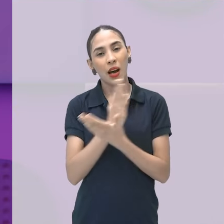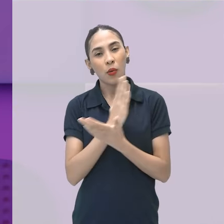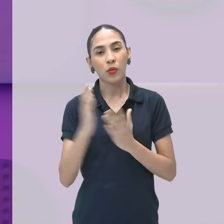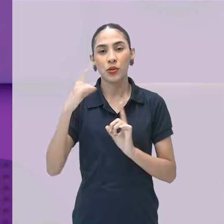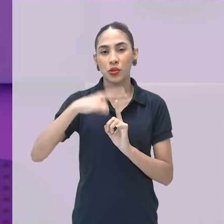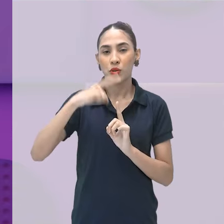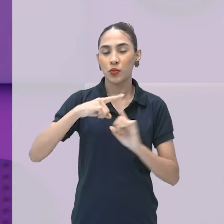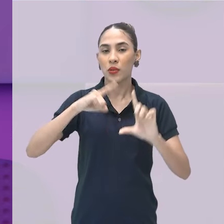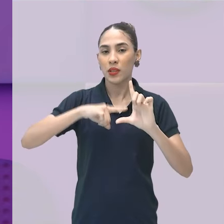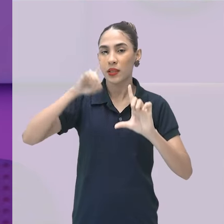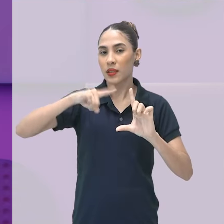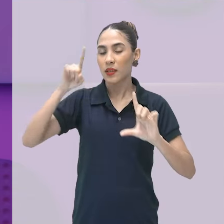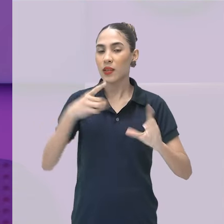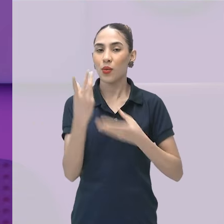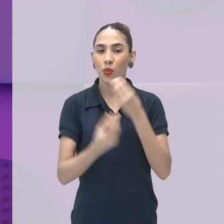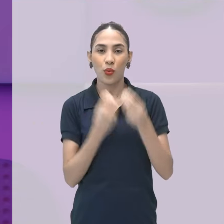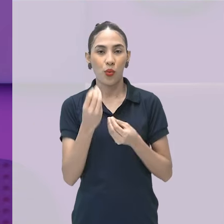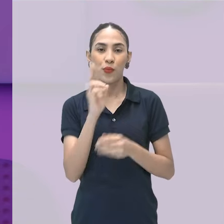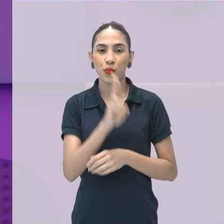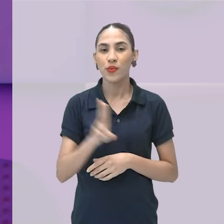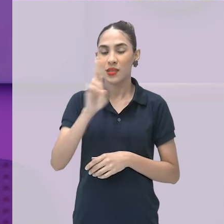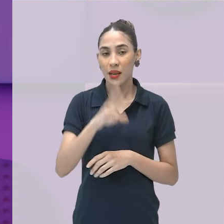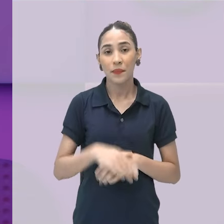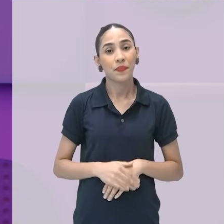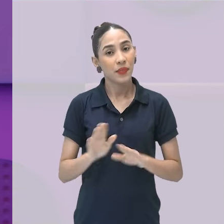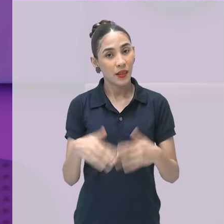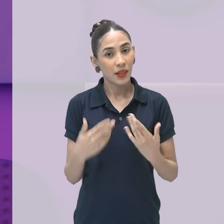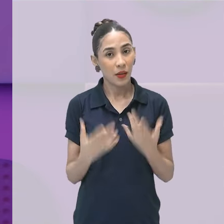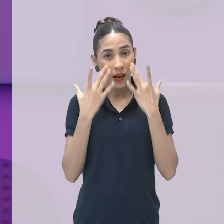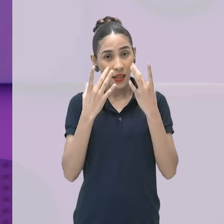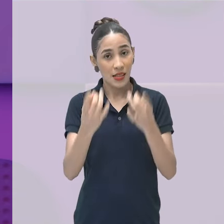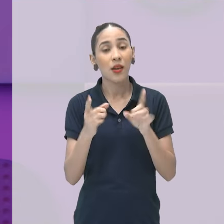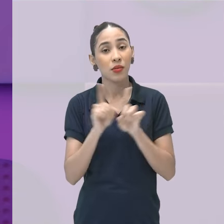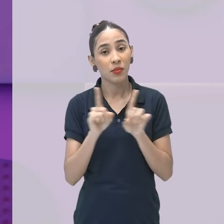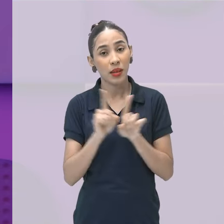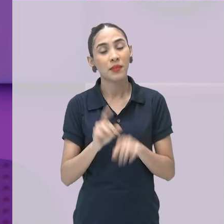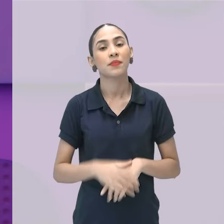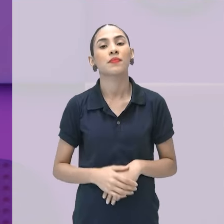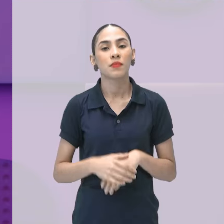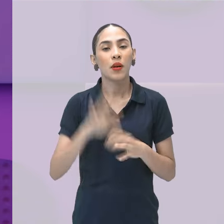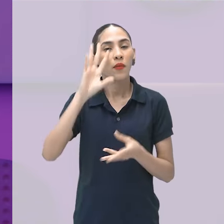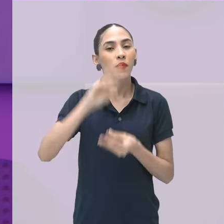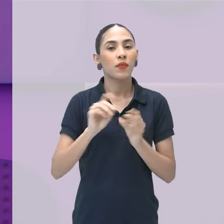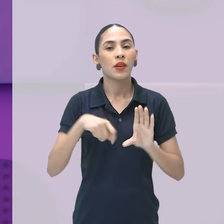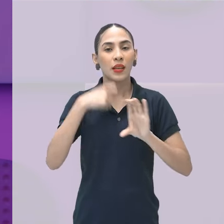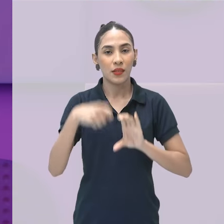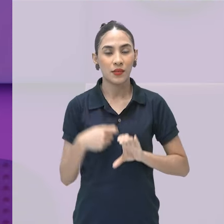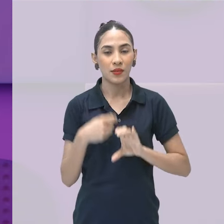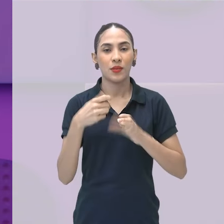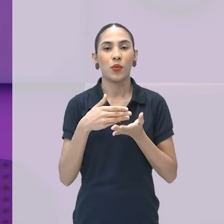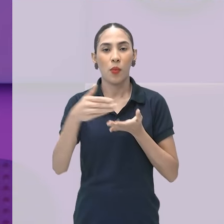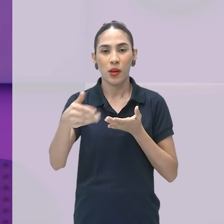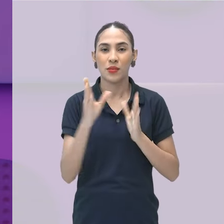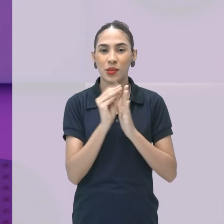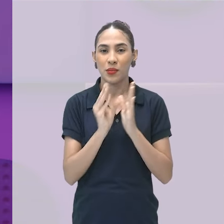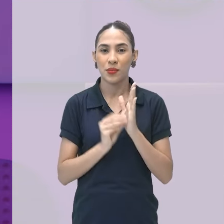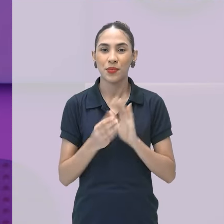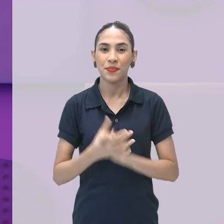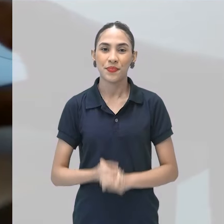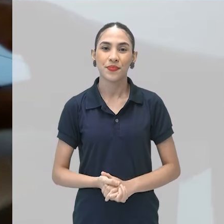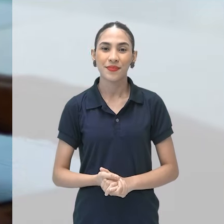tipos de gráfico, onde eles podem ser utilizados, tá bom? Então, preste aí bastante atenção nesse breve vídeo introdutório aqui do conteúdo.